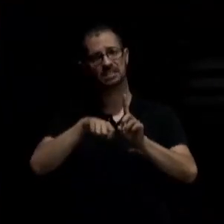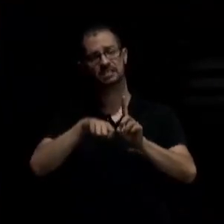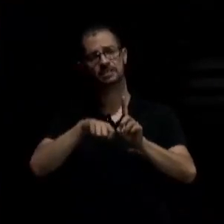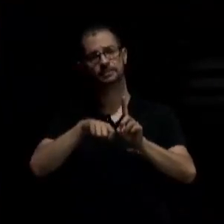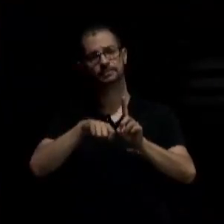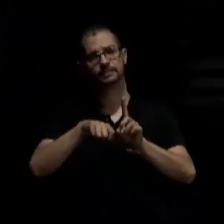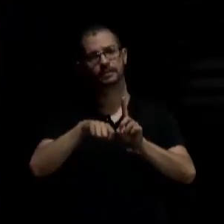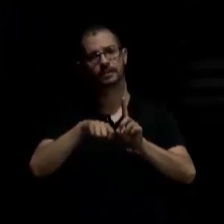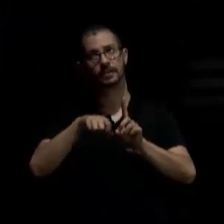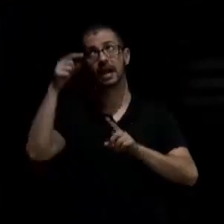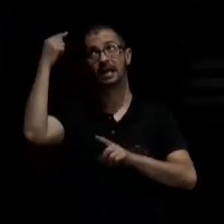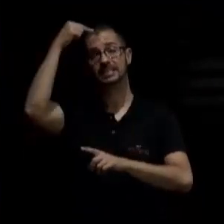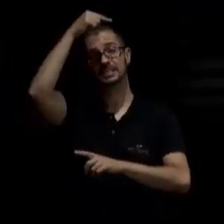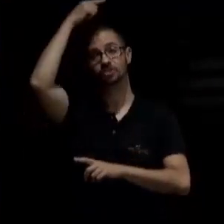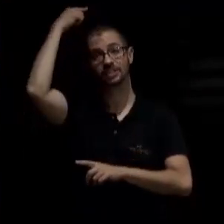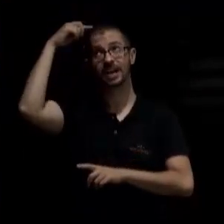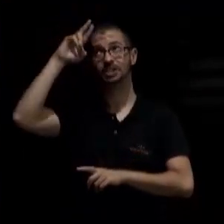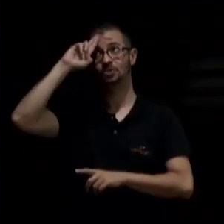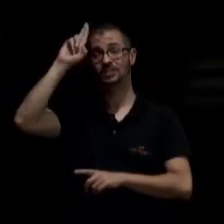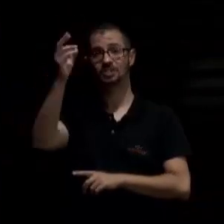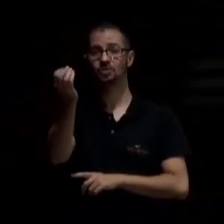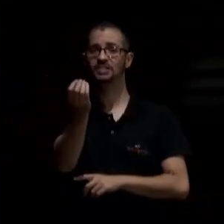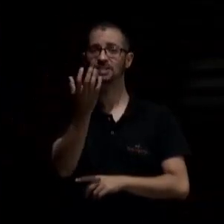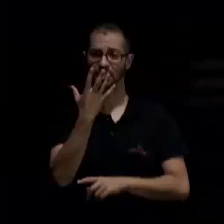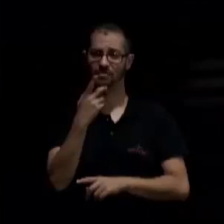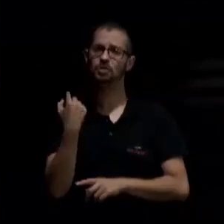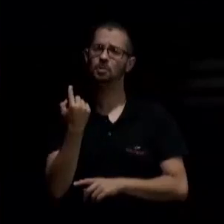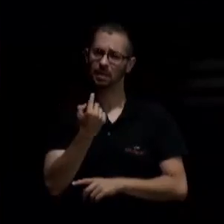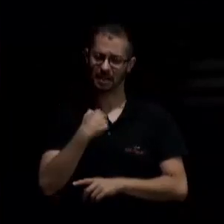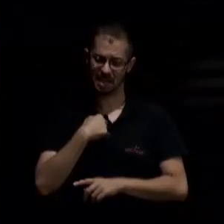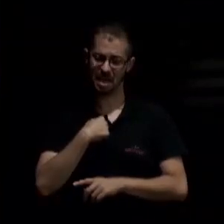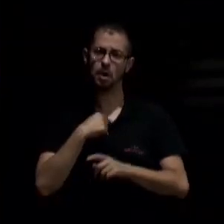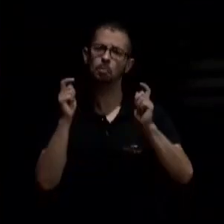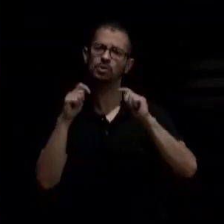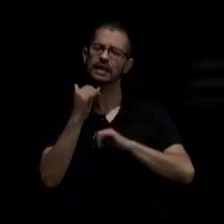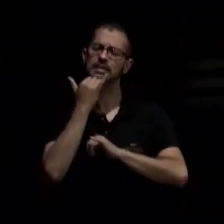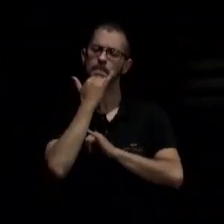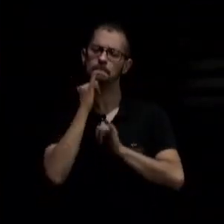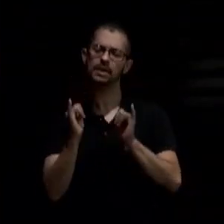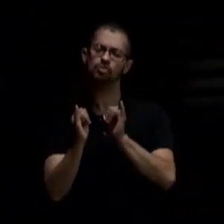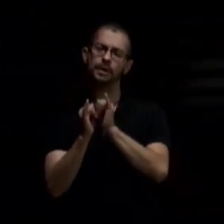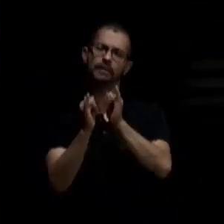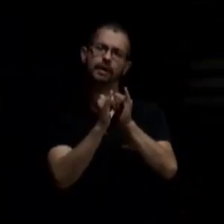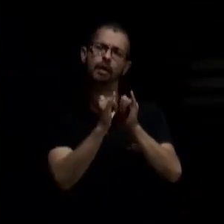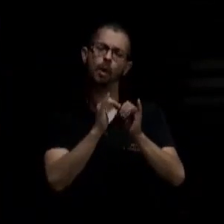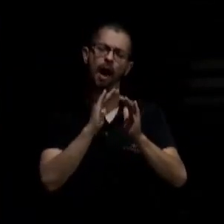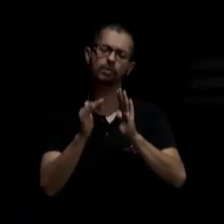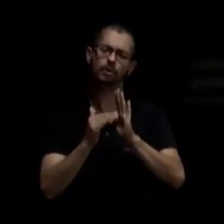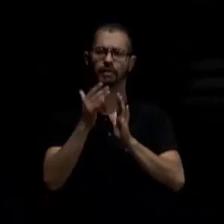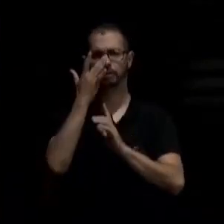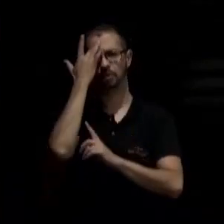a santidade do Senhor se manifestou para que eu pedisse perdão a todos aqueles que eu